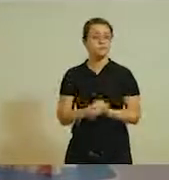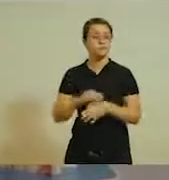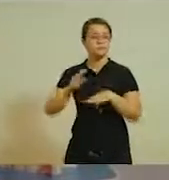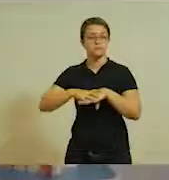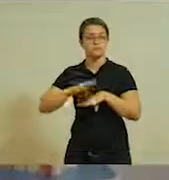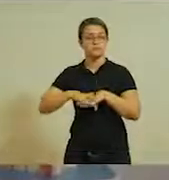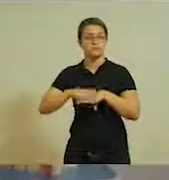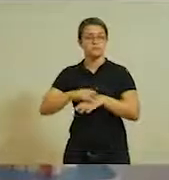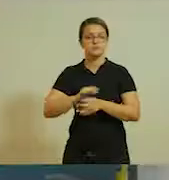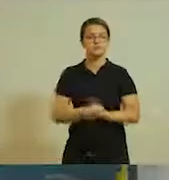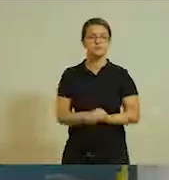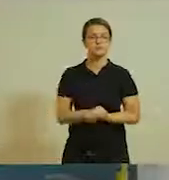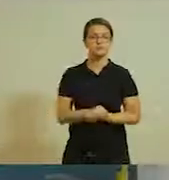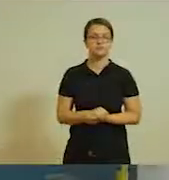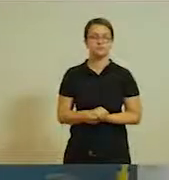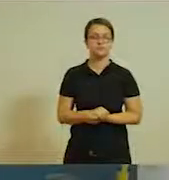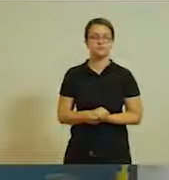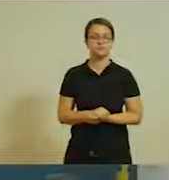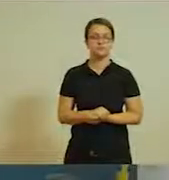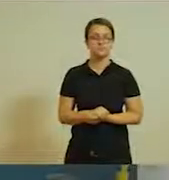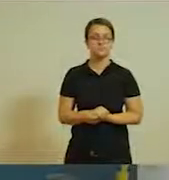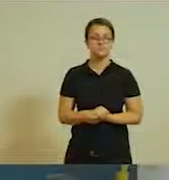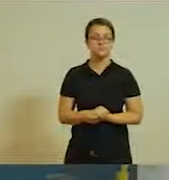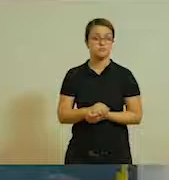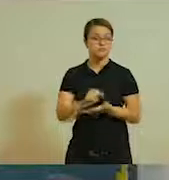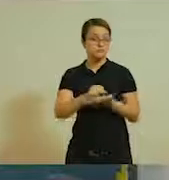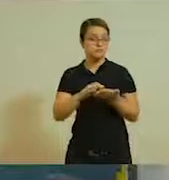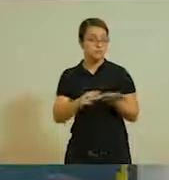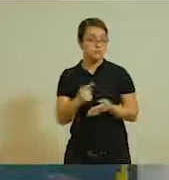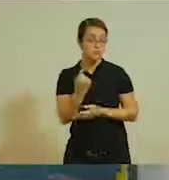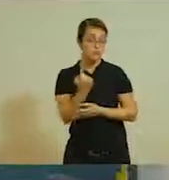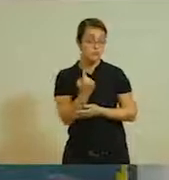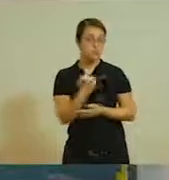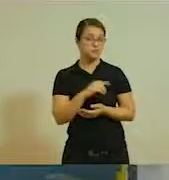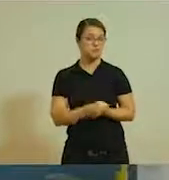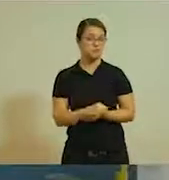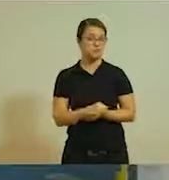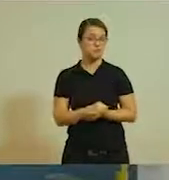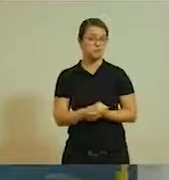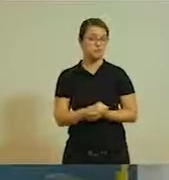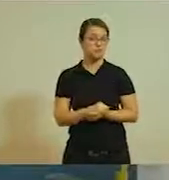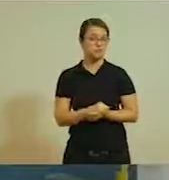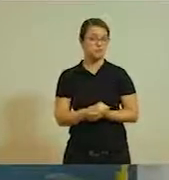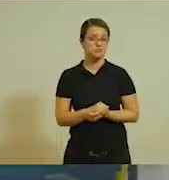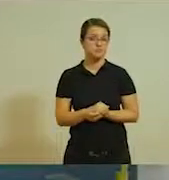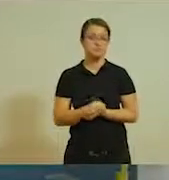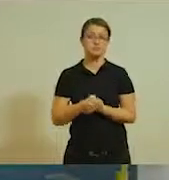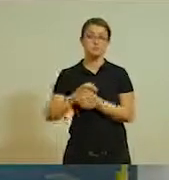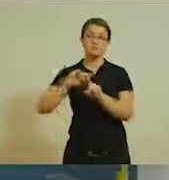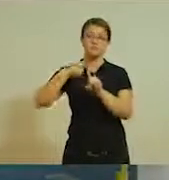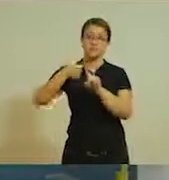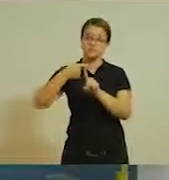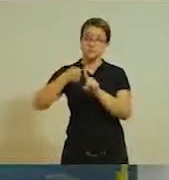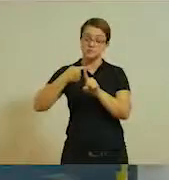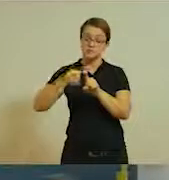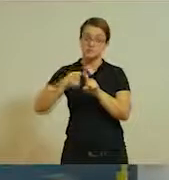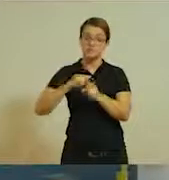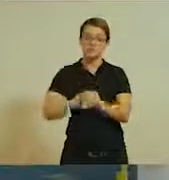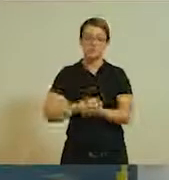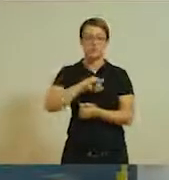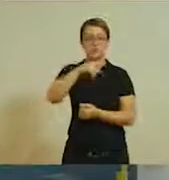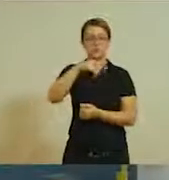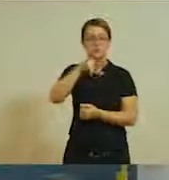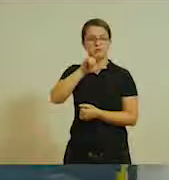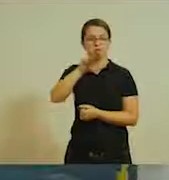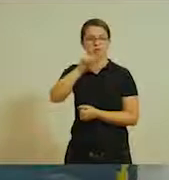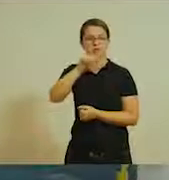Agora vamos à matemática. Na atividade número 1, vocês vão trabalhar com adição.